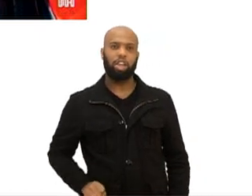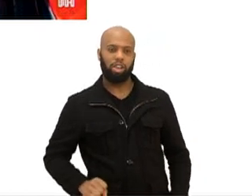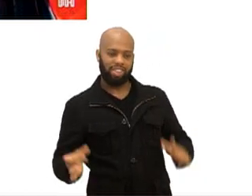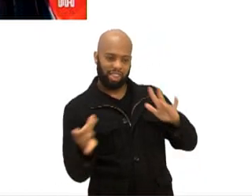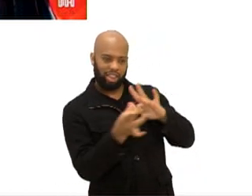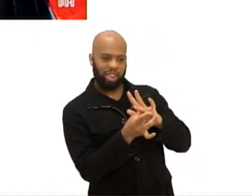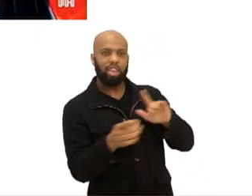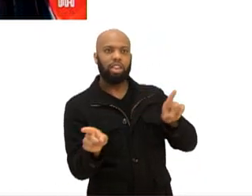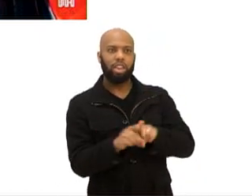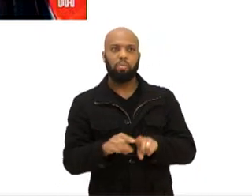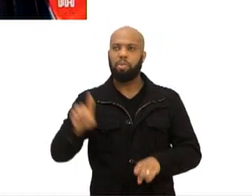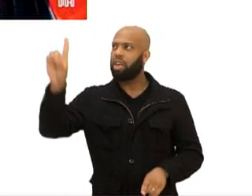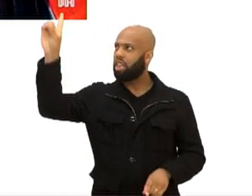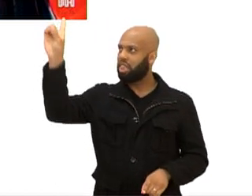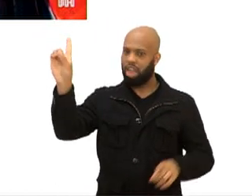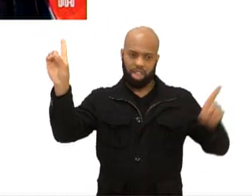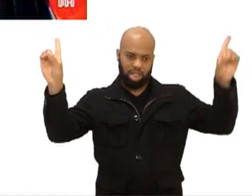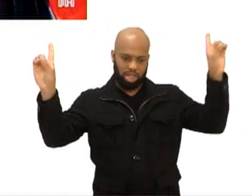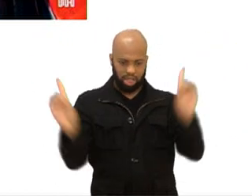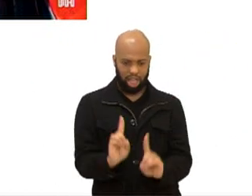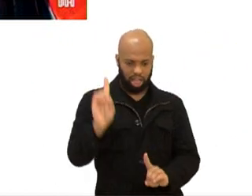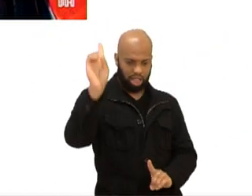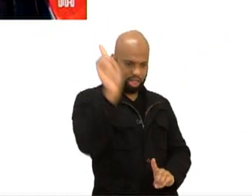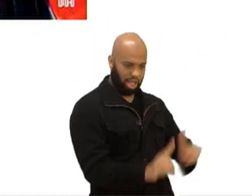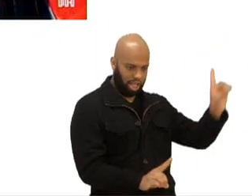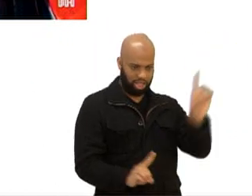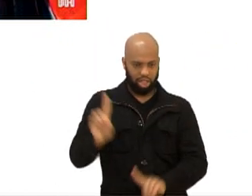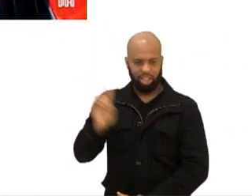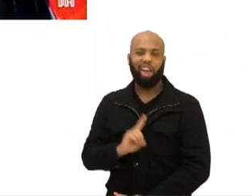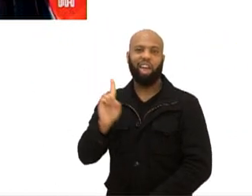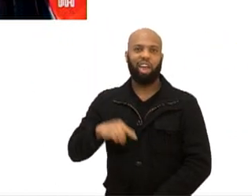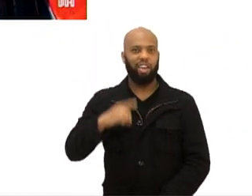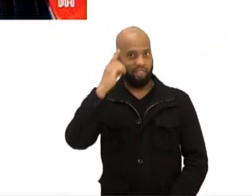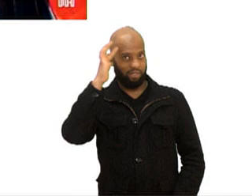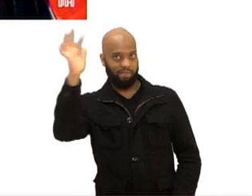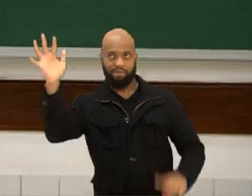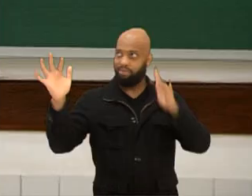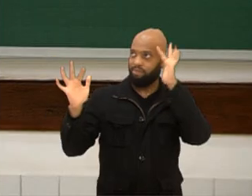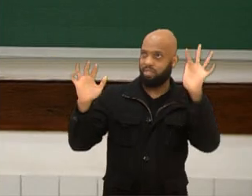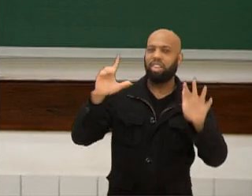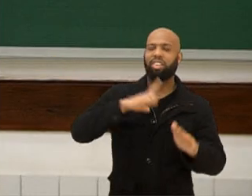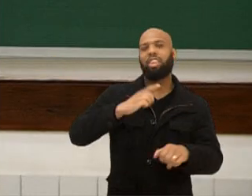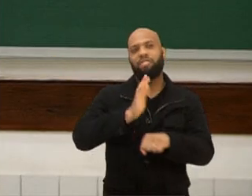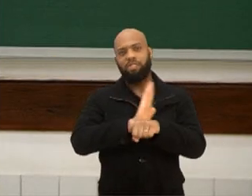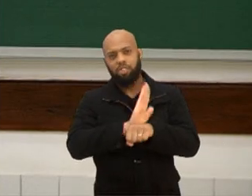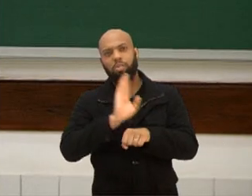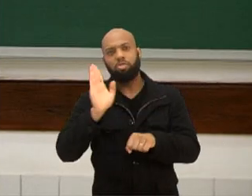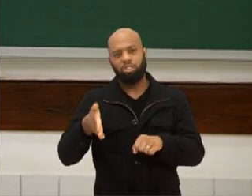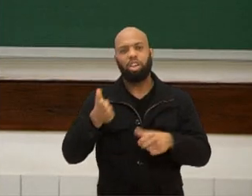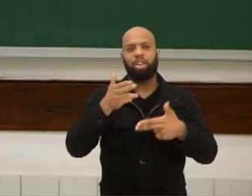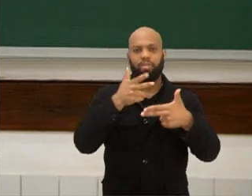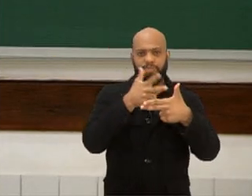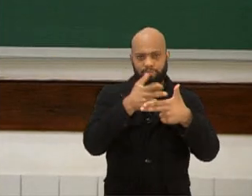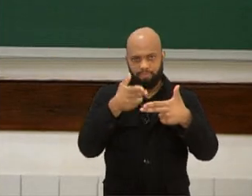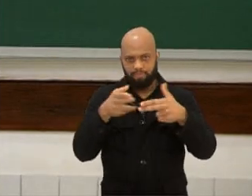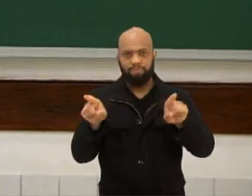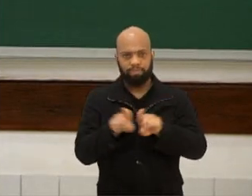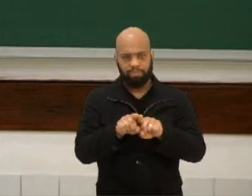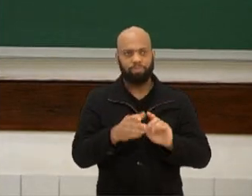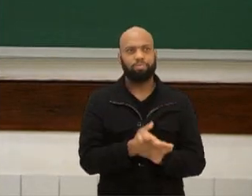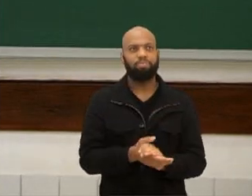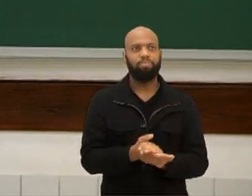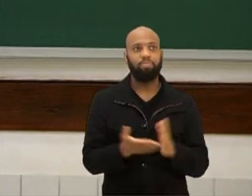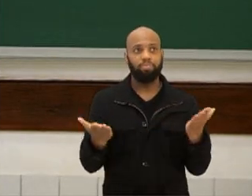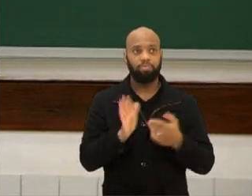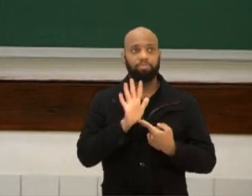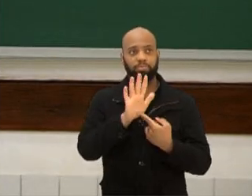Deuses Caídos, que são obras de fantasia aí mais conhecidas. Então, já viraram filme, já viraram série. E